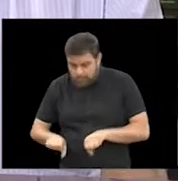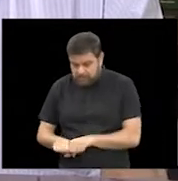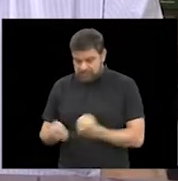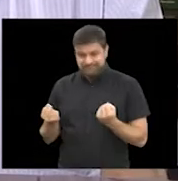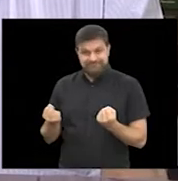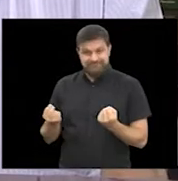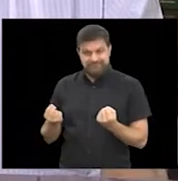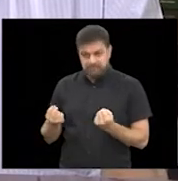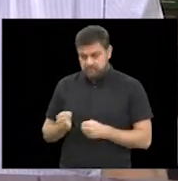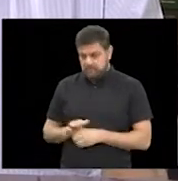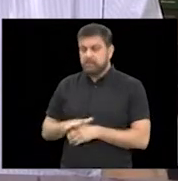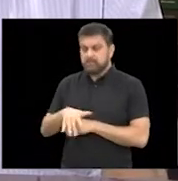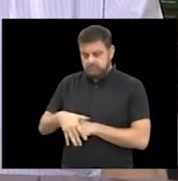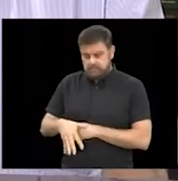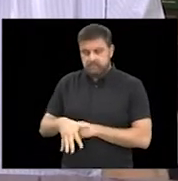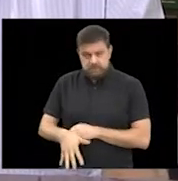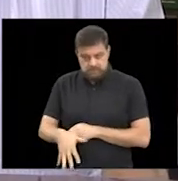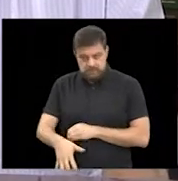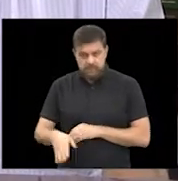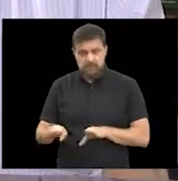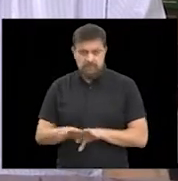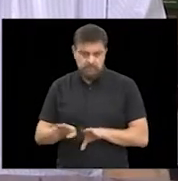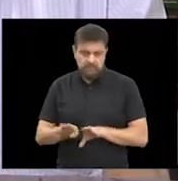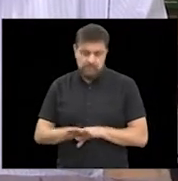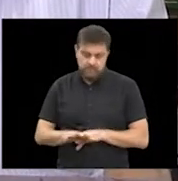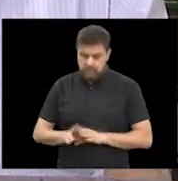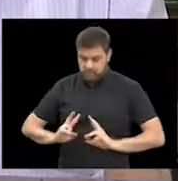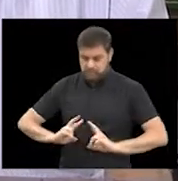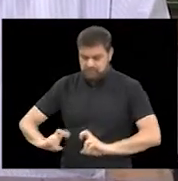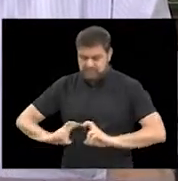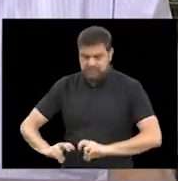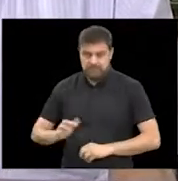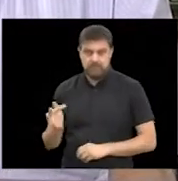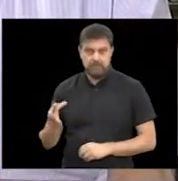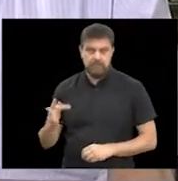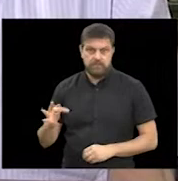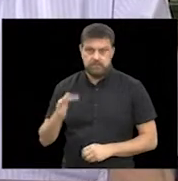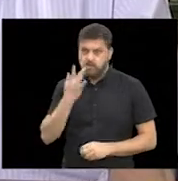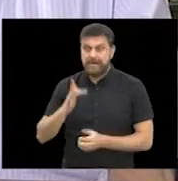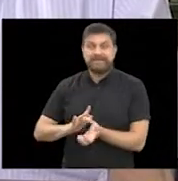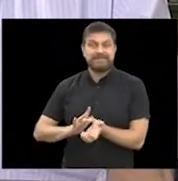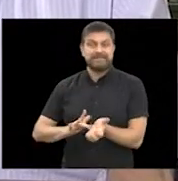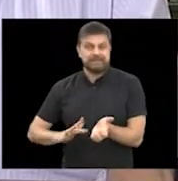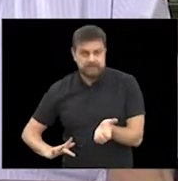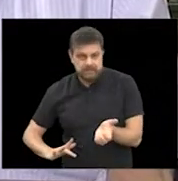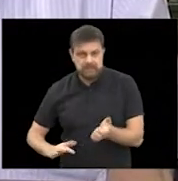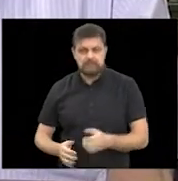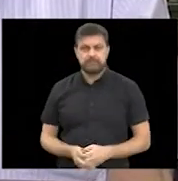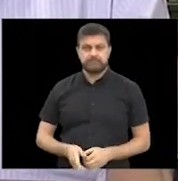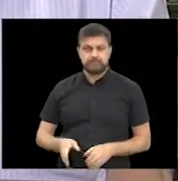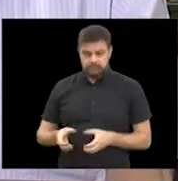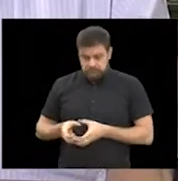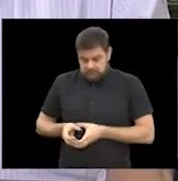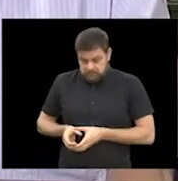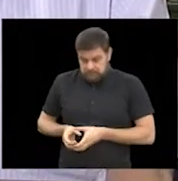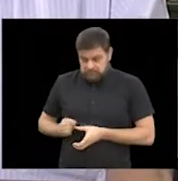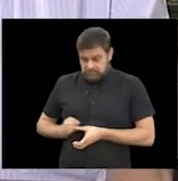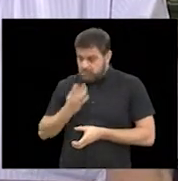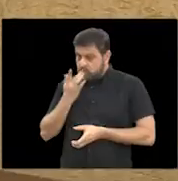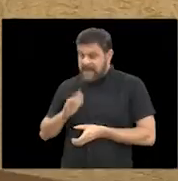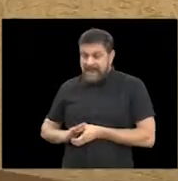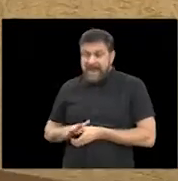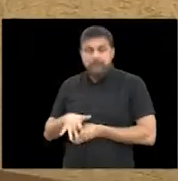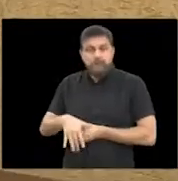abaixo dessa primeira camada e também corrompeu e aí sangrou. Úlcera aguda